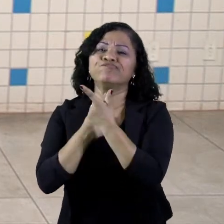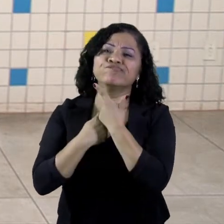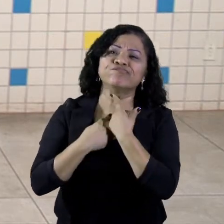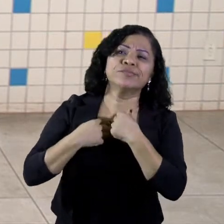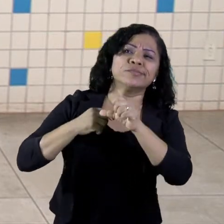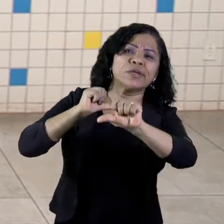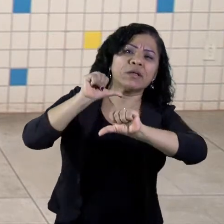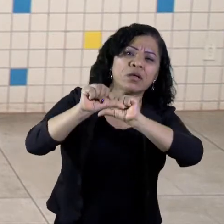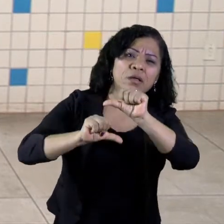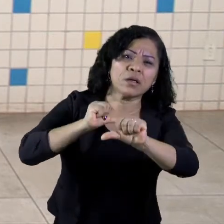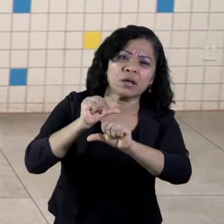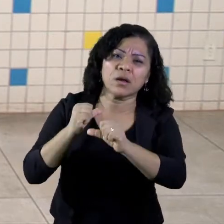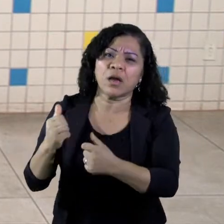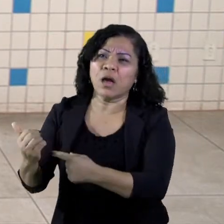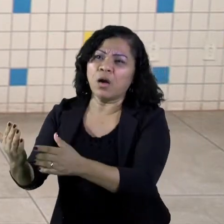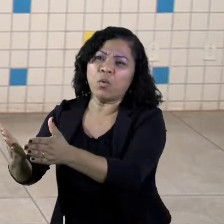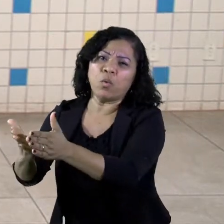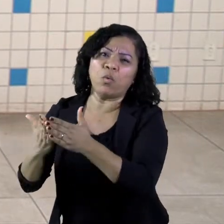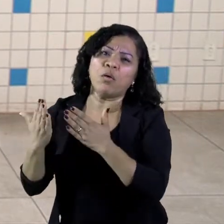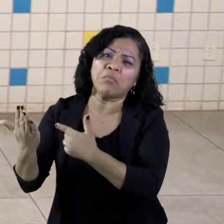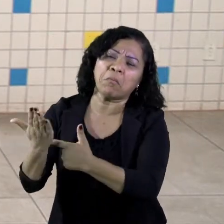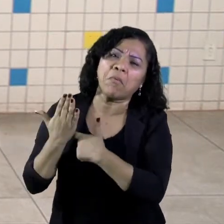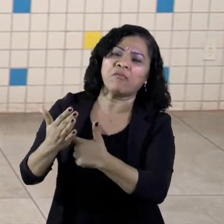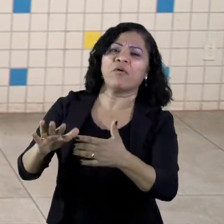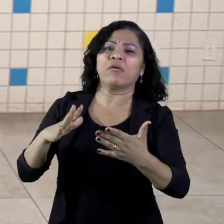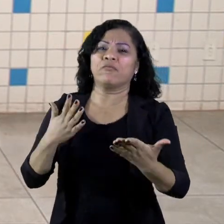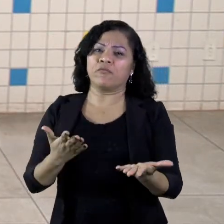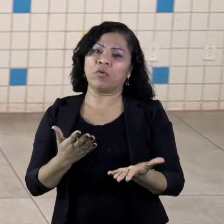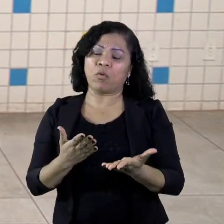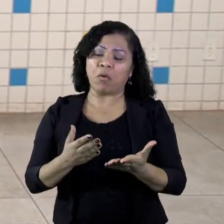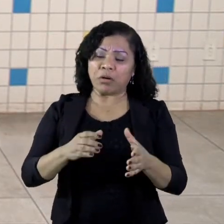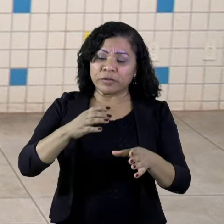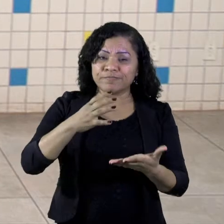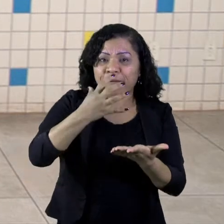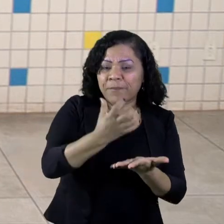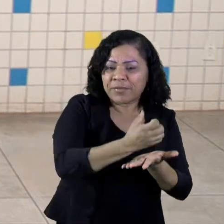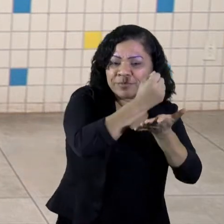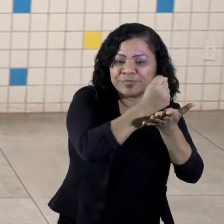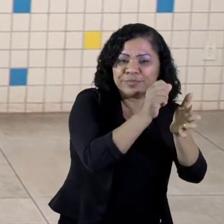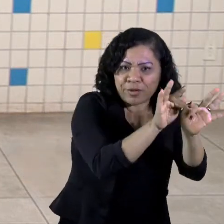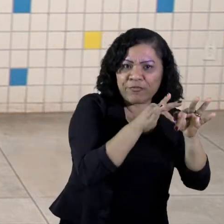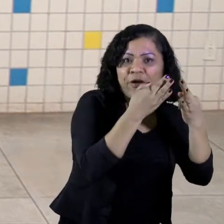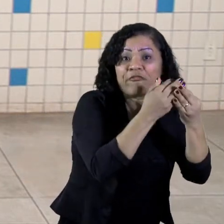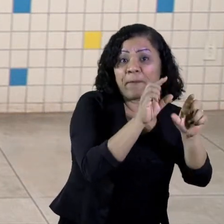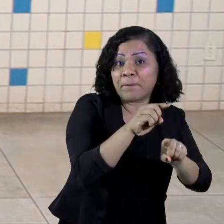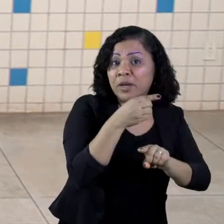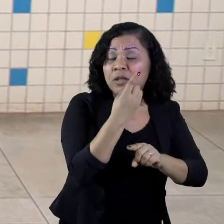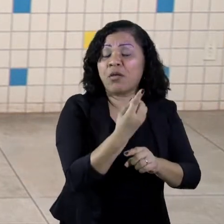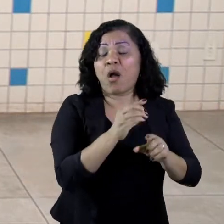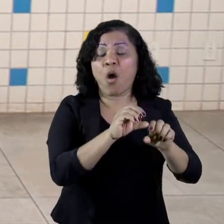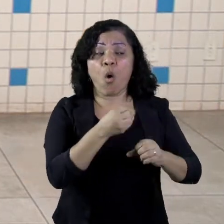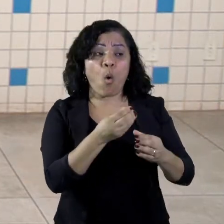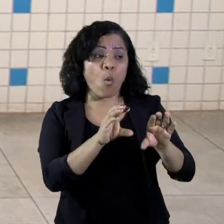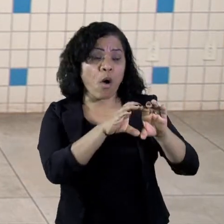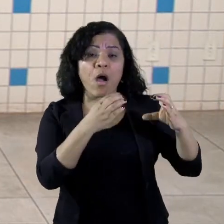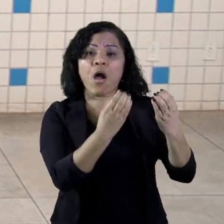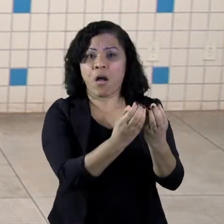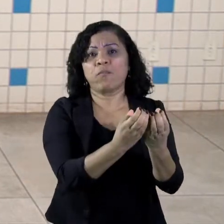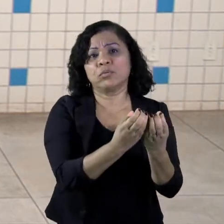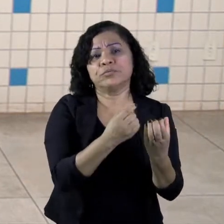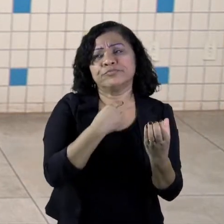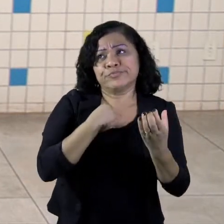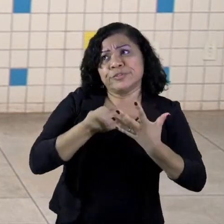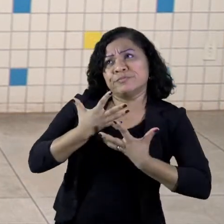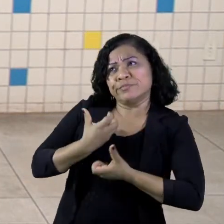de favores, de bens, para salvar sua família ou para salvar sua comunidade. Então ele se submetia à condição